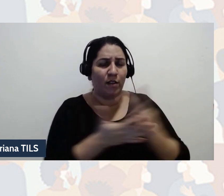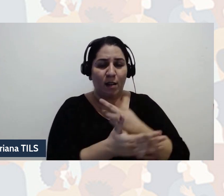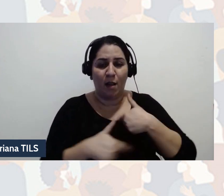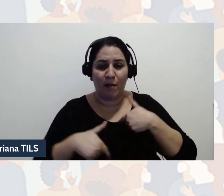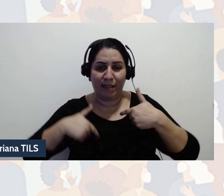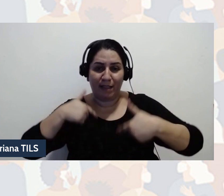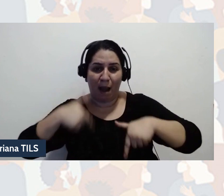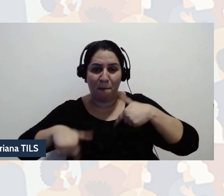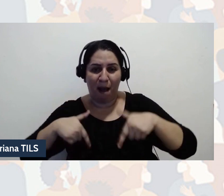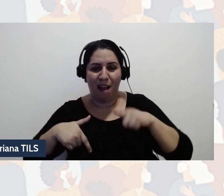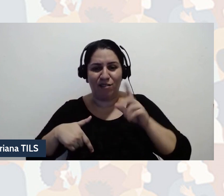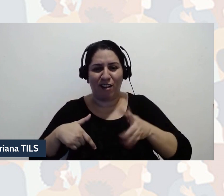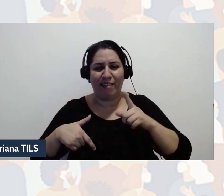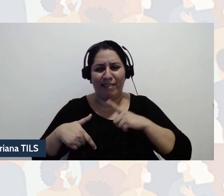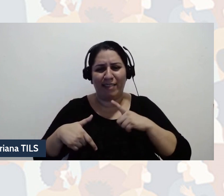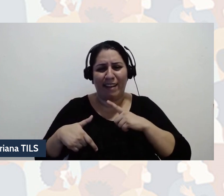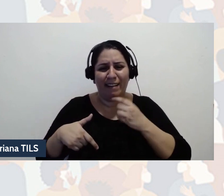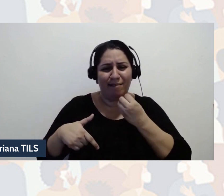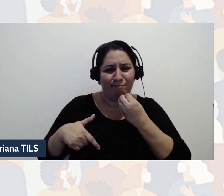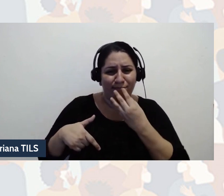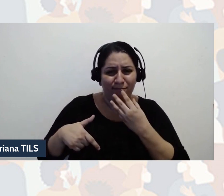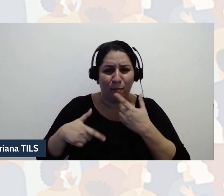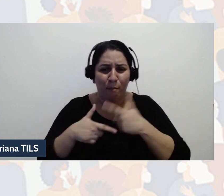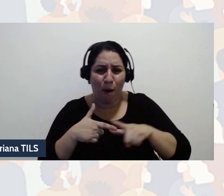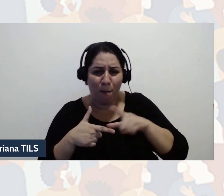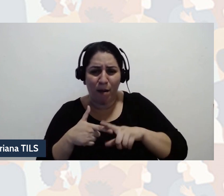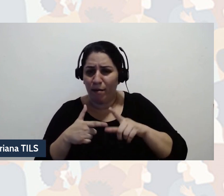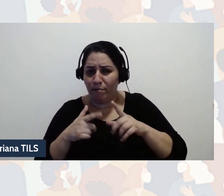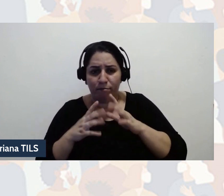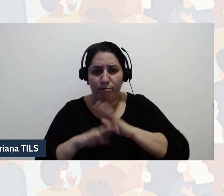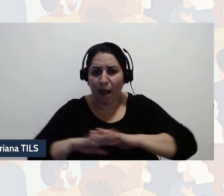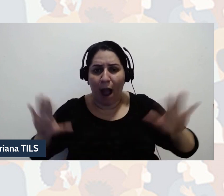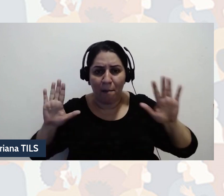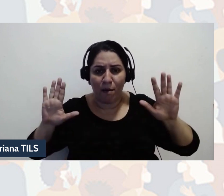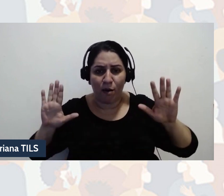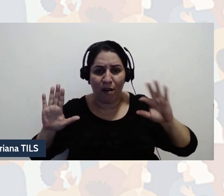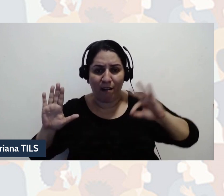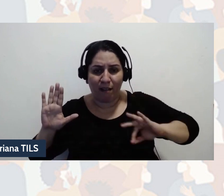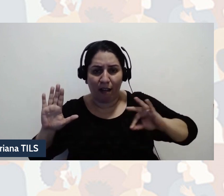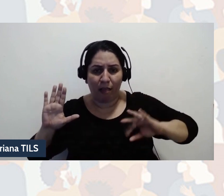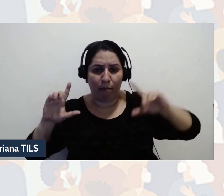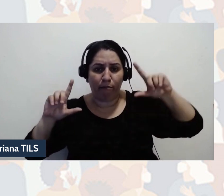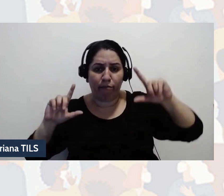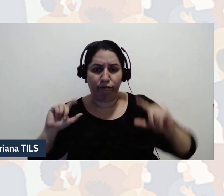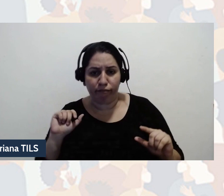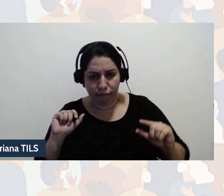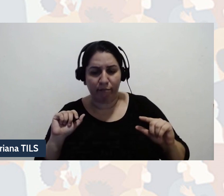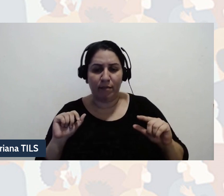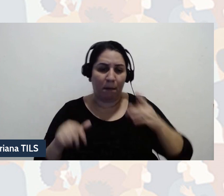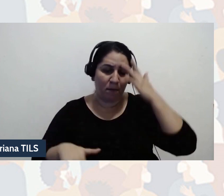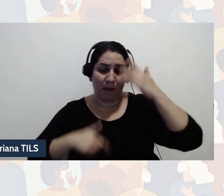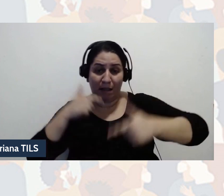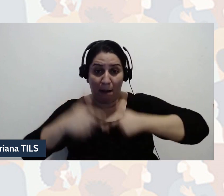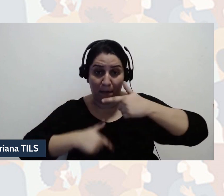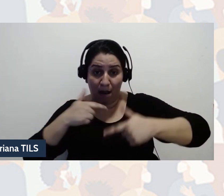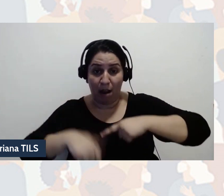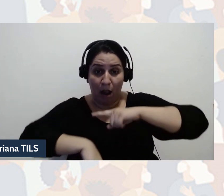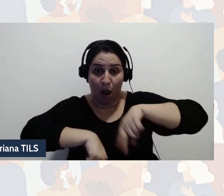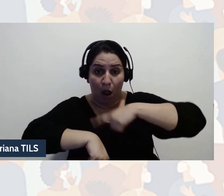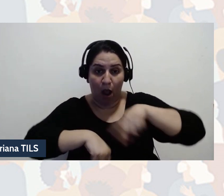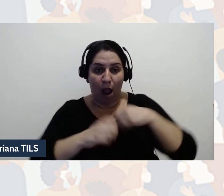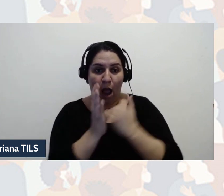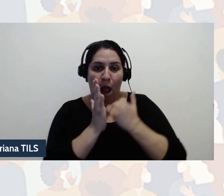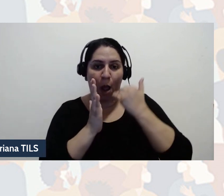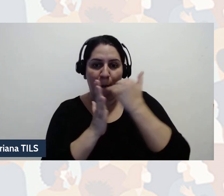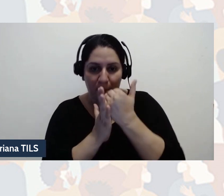já precarizados, sumirem e sua renda diminuir. Houve aumento na carga de trabalho não remunerado para mulheres e